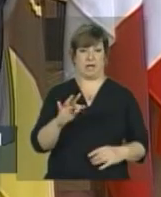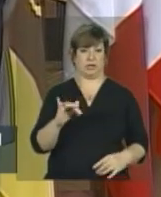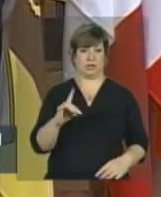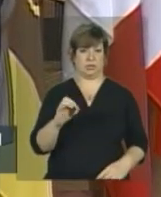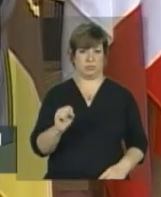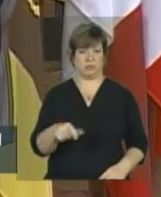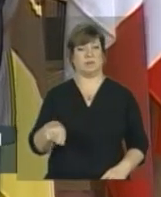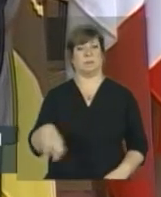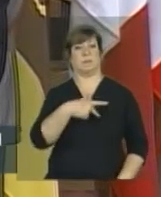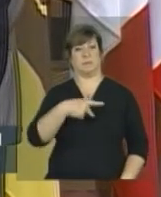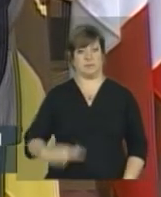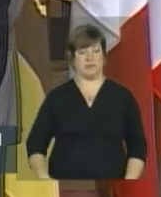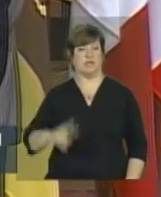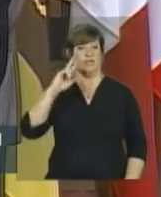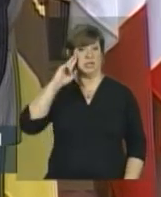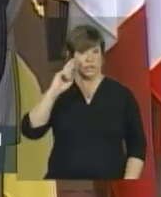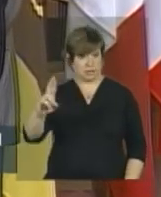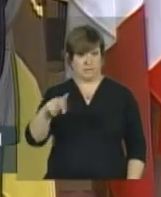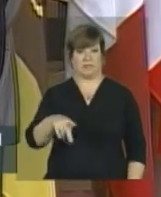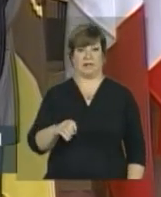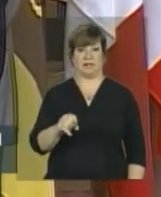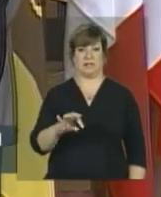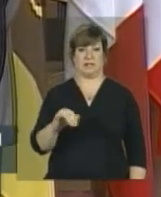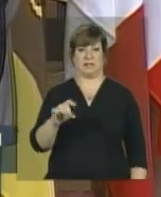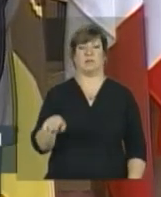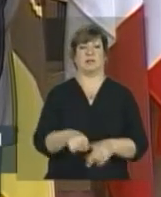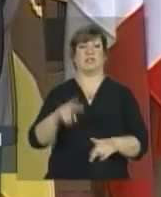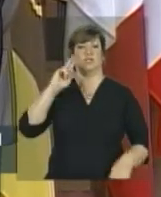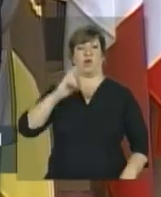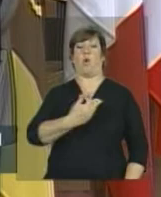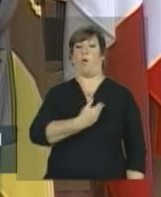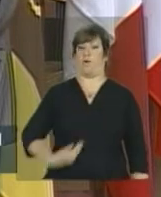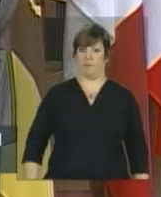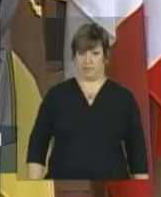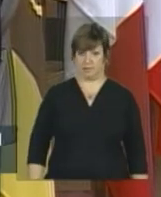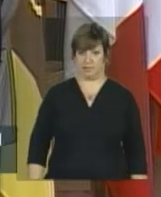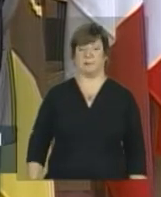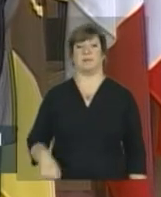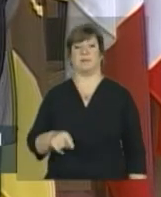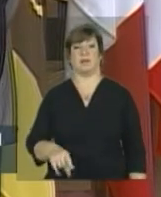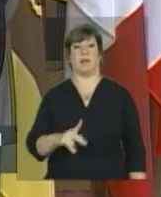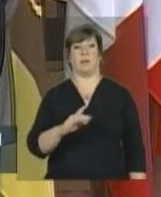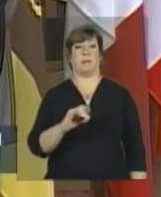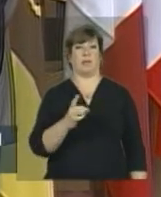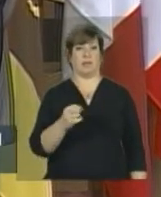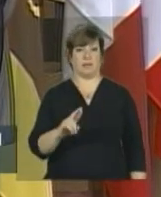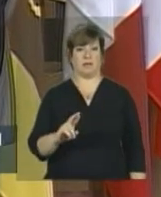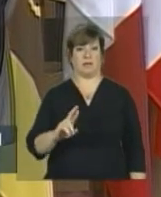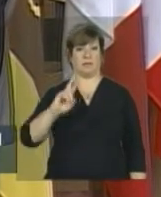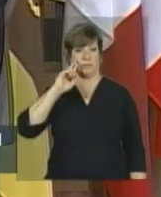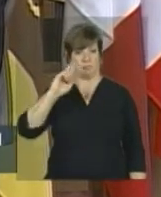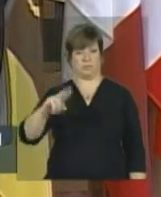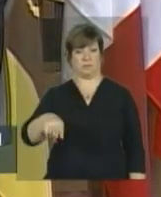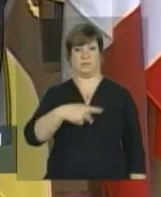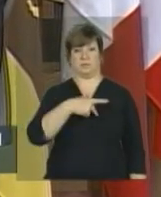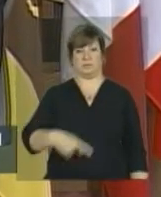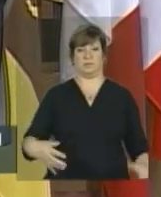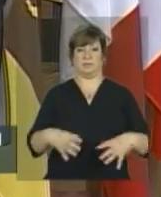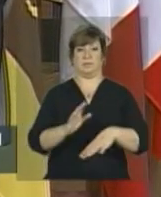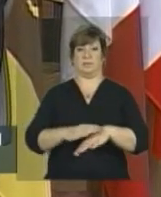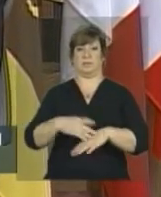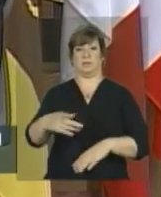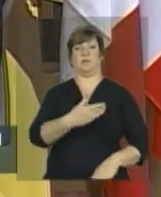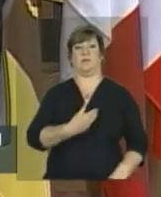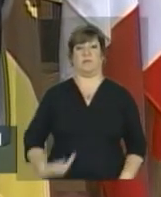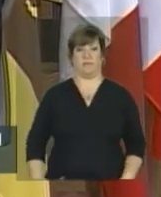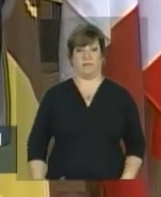é simultaneamente chefe de Estado e chefe de governo. O poder executivo está nas mãos do governo, enquanto